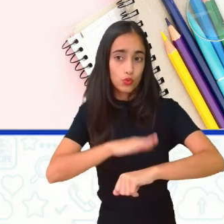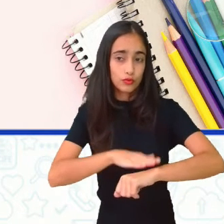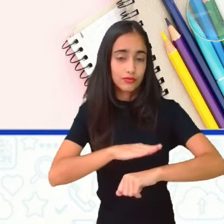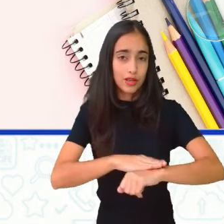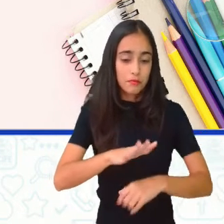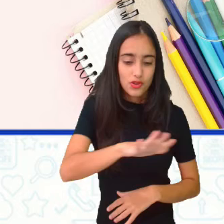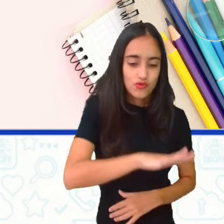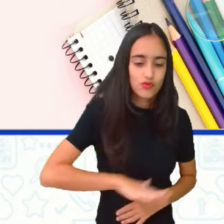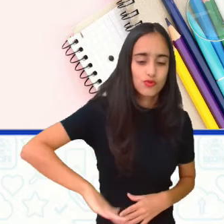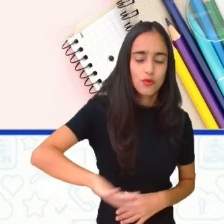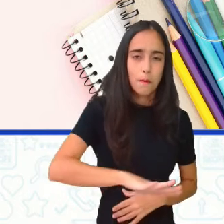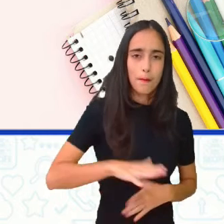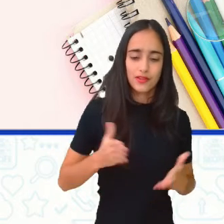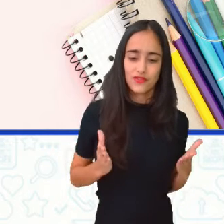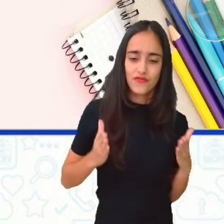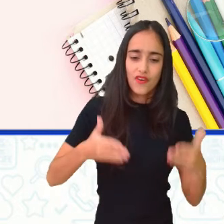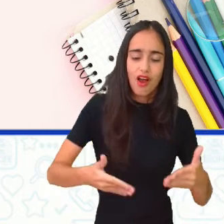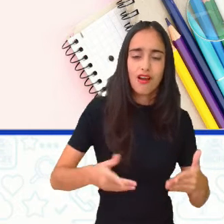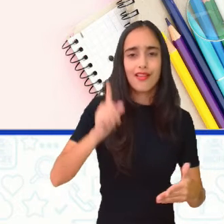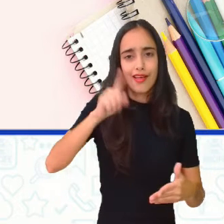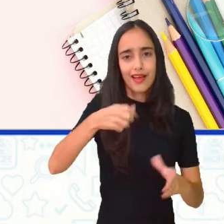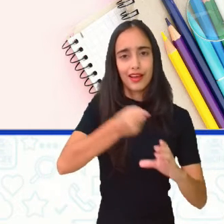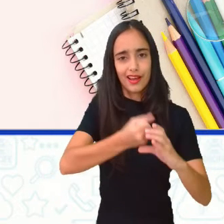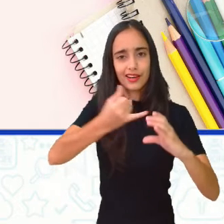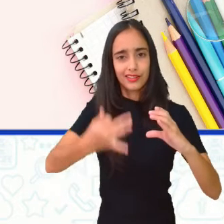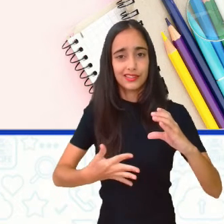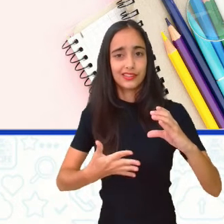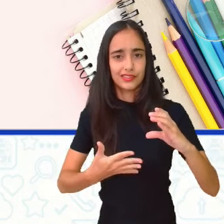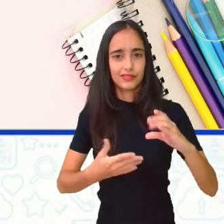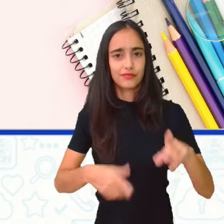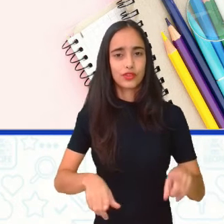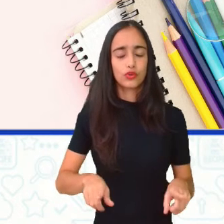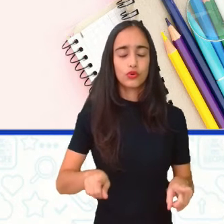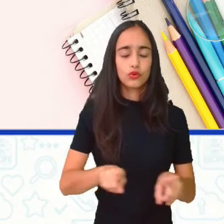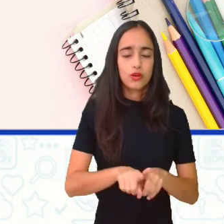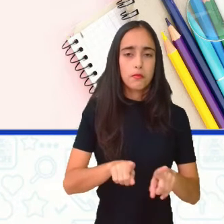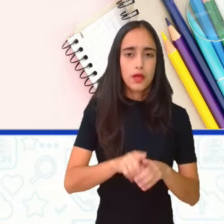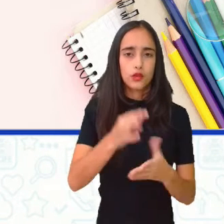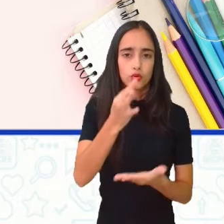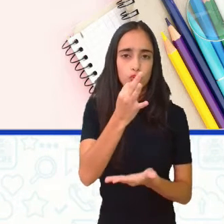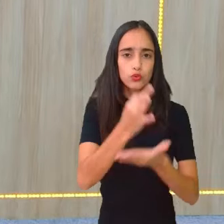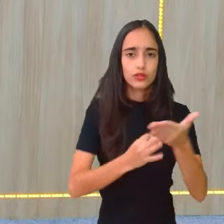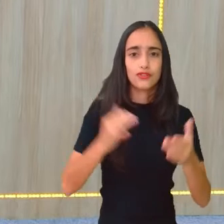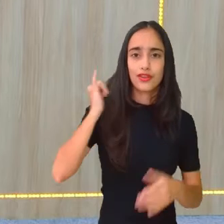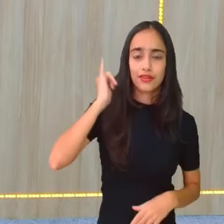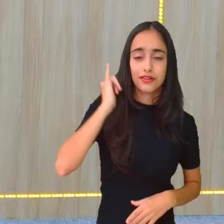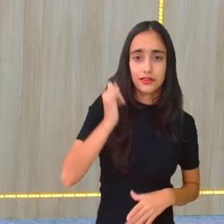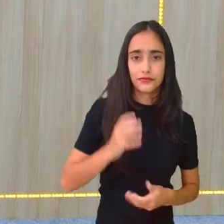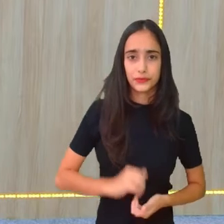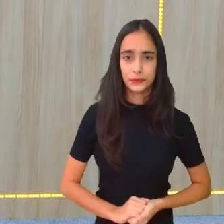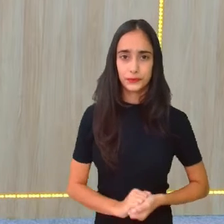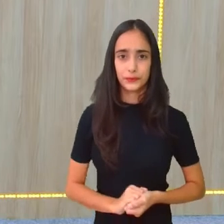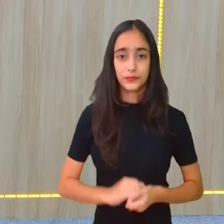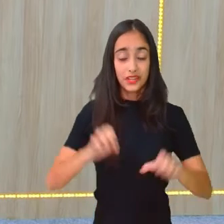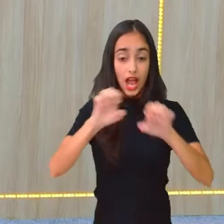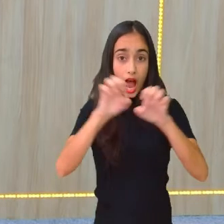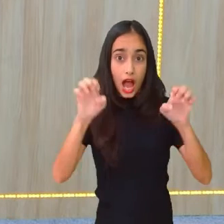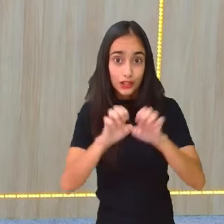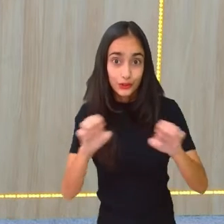gênero, de um texto do tipo narrativo, por exemplo. A estrutura da narração é